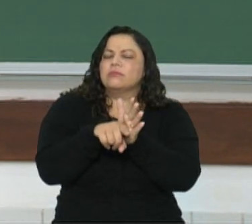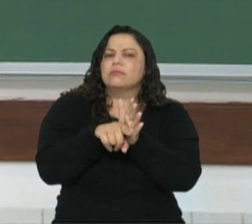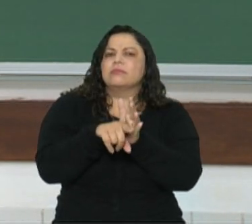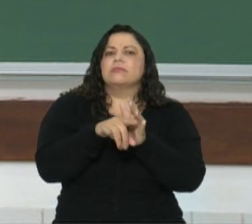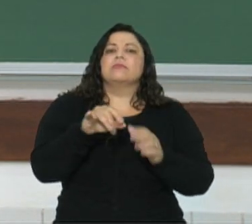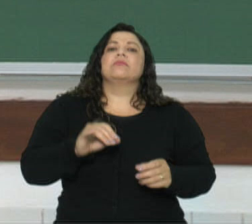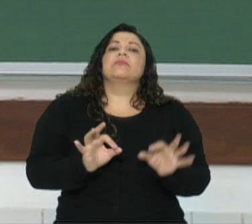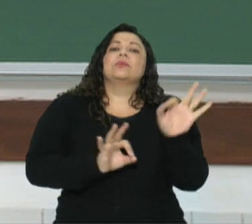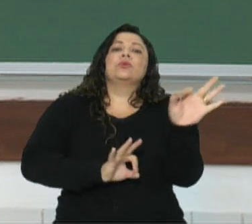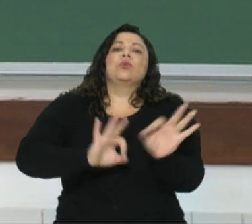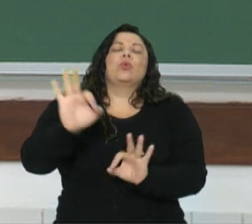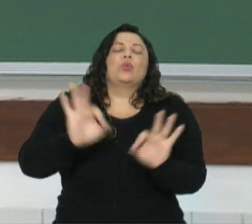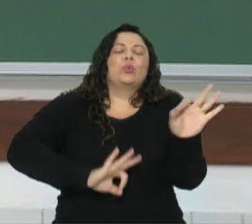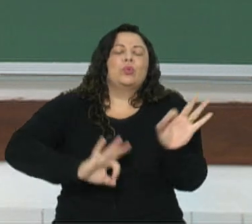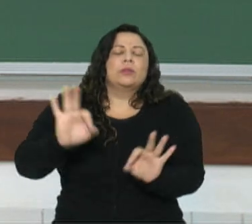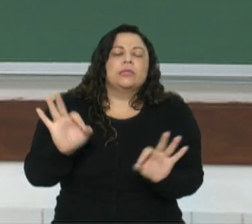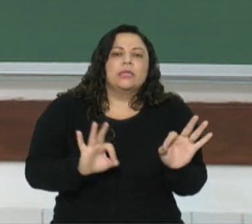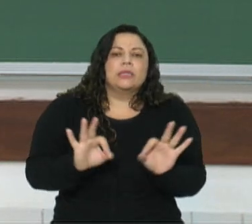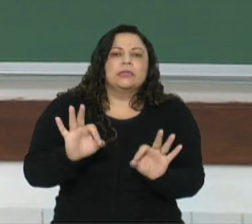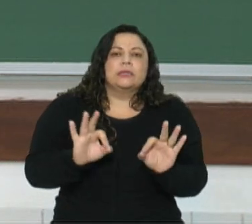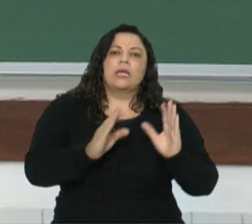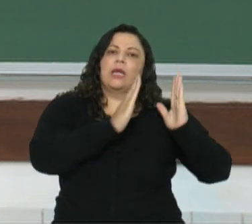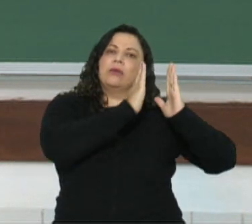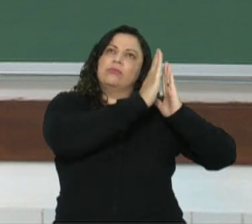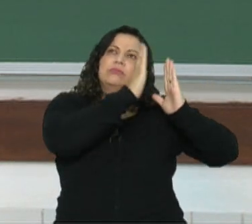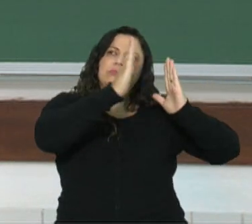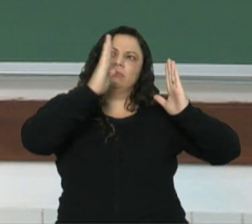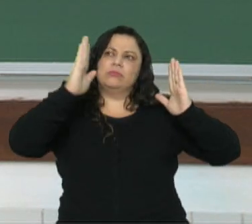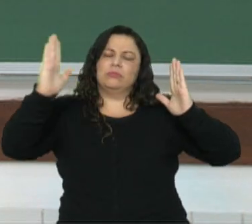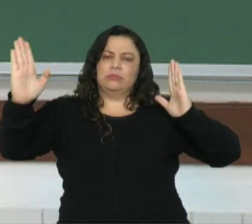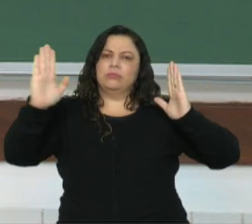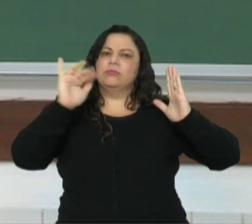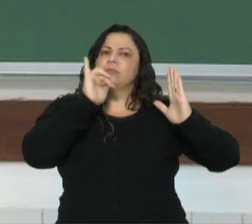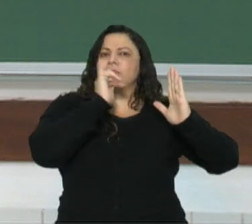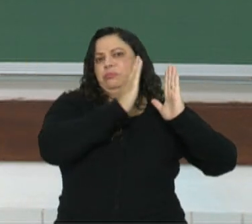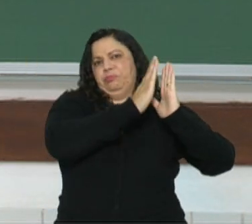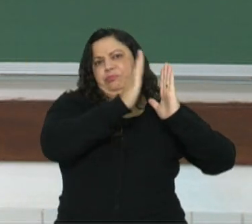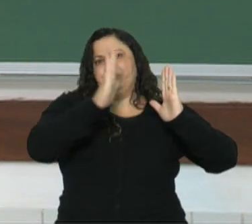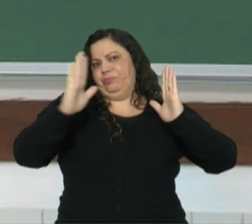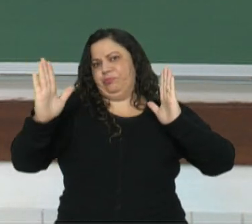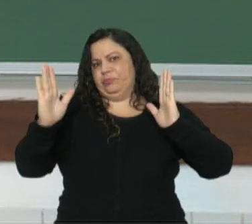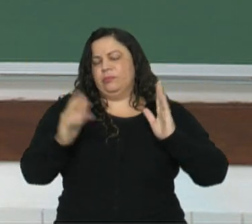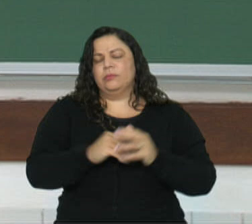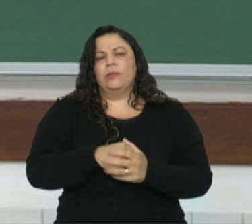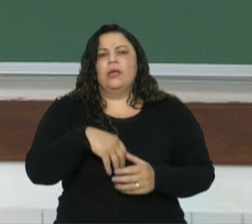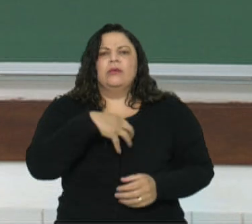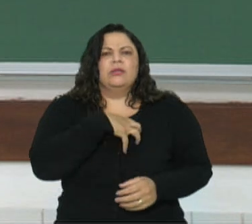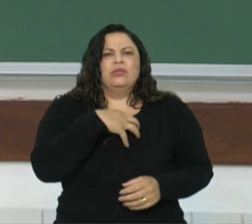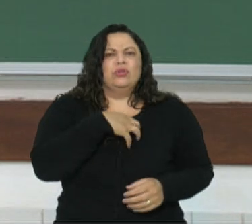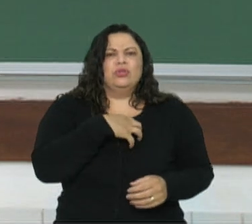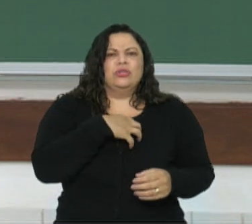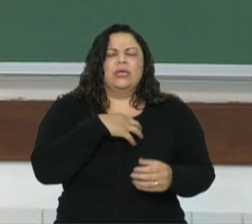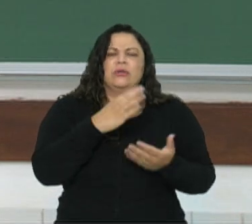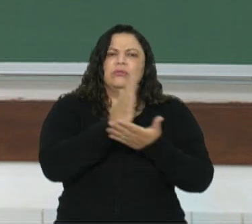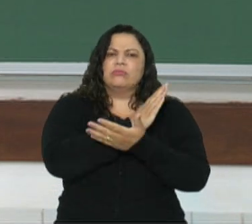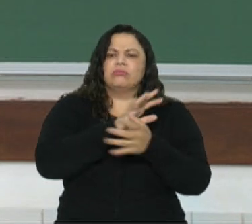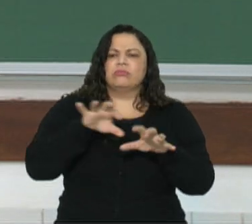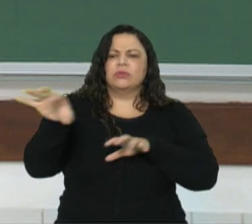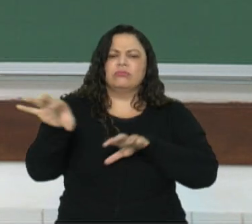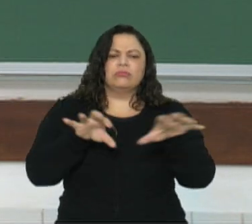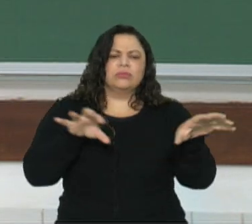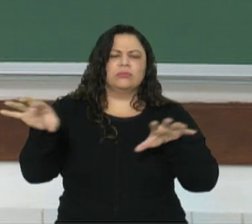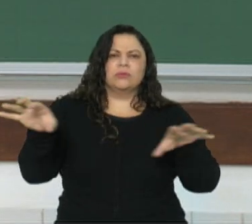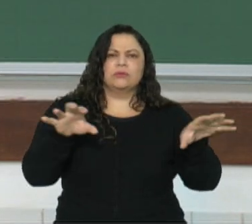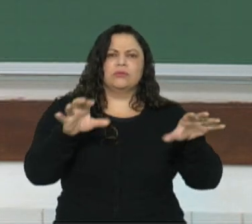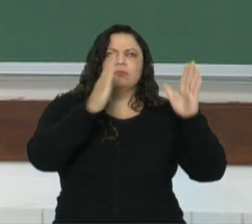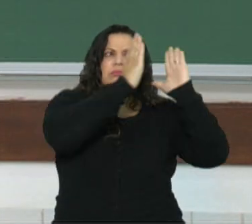sobre organizar uma simples biblioteca, de que tem modos de estar classificando. Ele pensa de uma